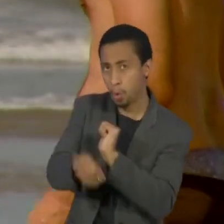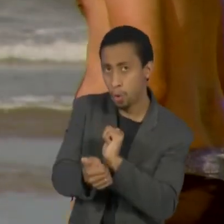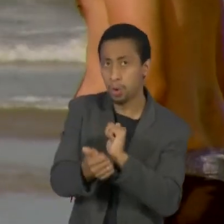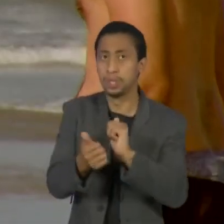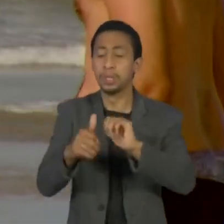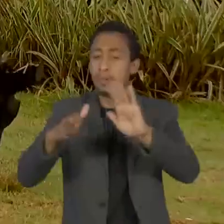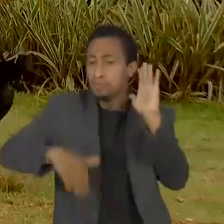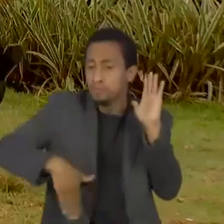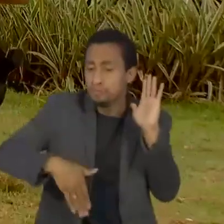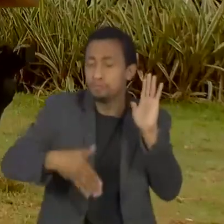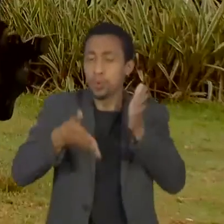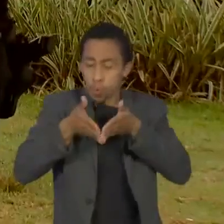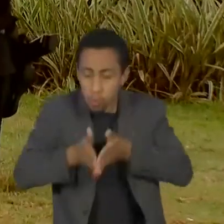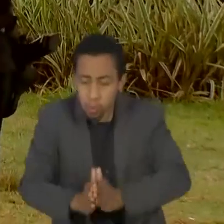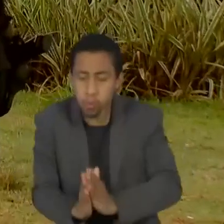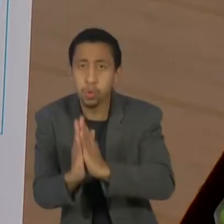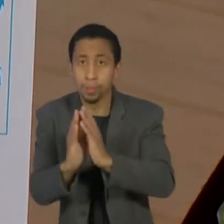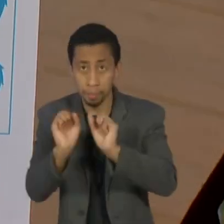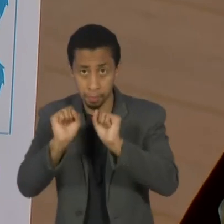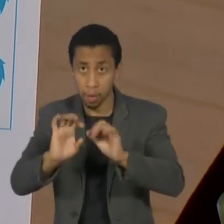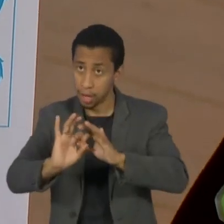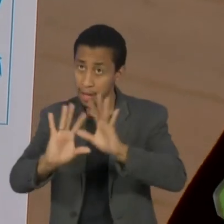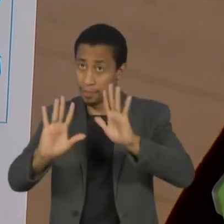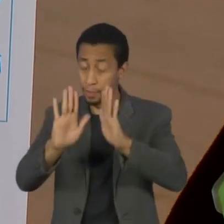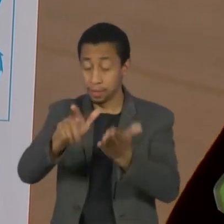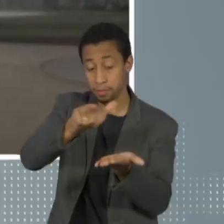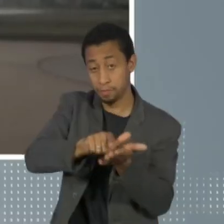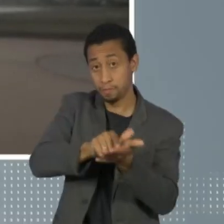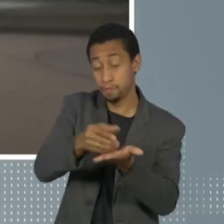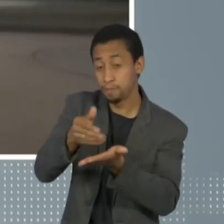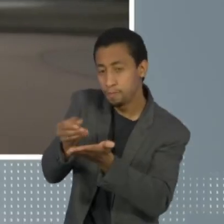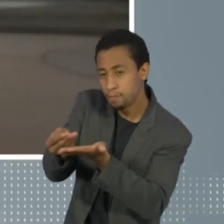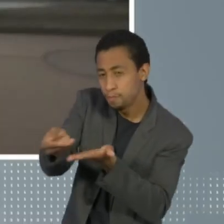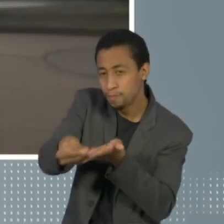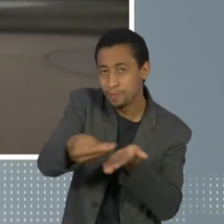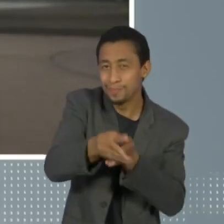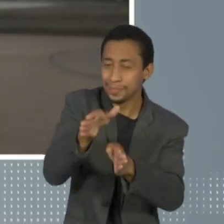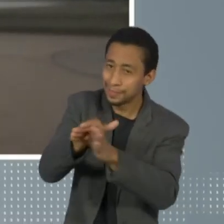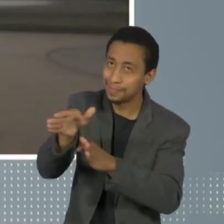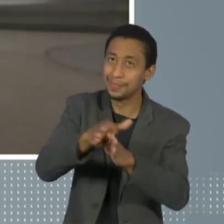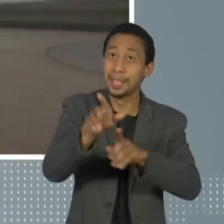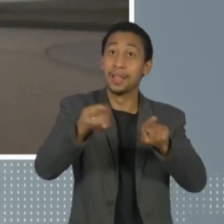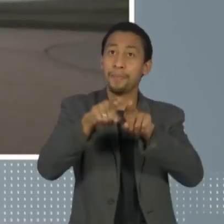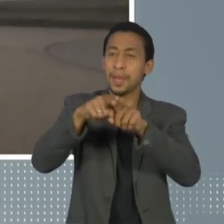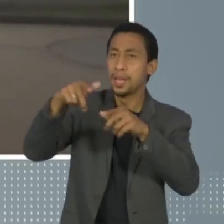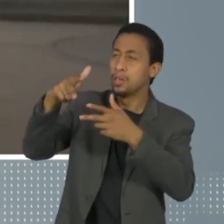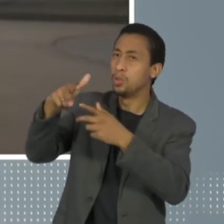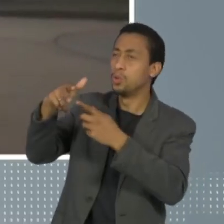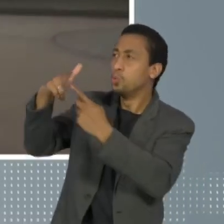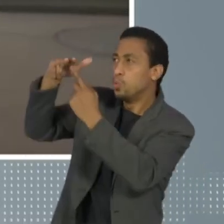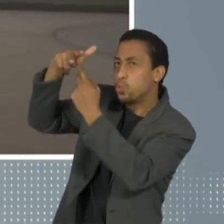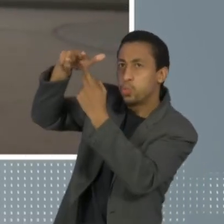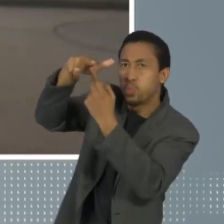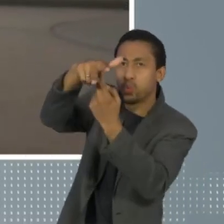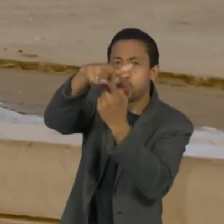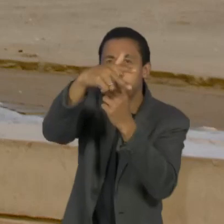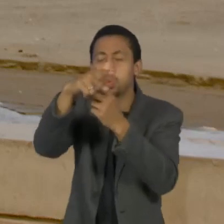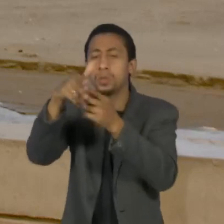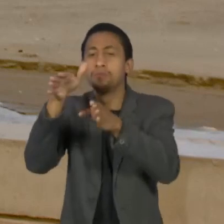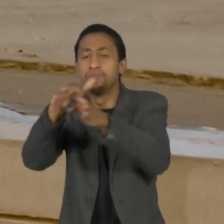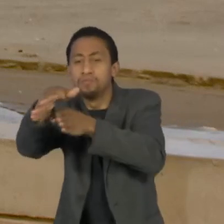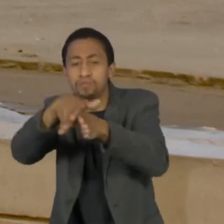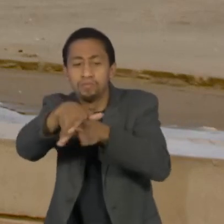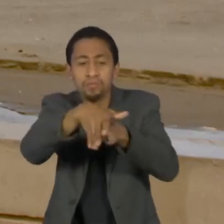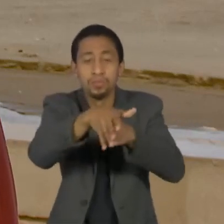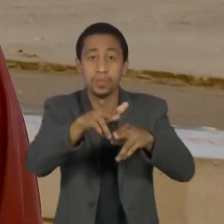Praia Grande, no litoral sul de São Paulo, distribuiu folhetos educativos e mensagens via drone para a prevenção da Covid-19. A